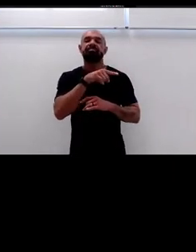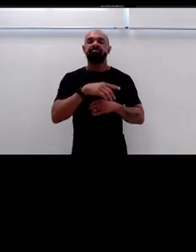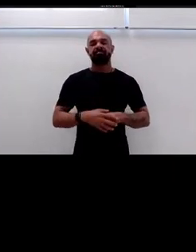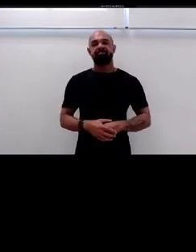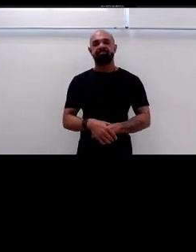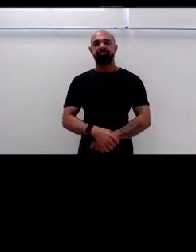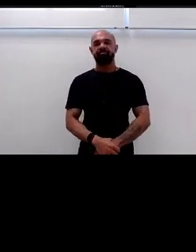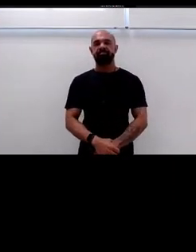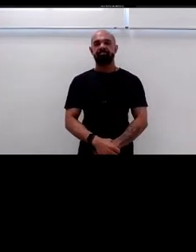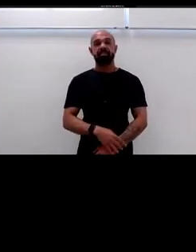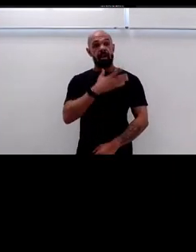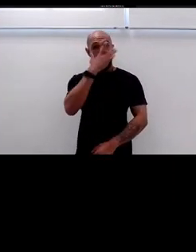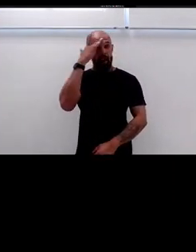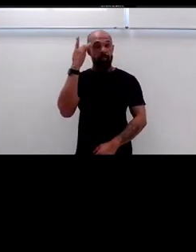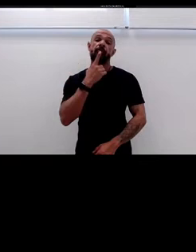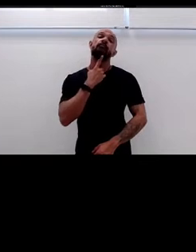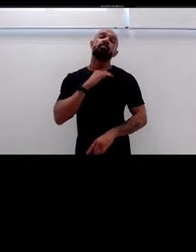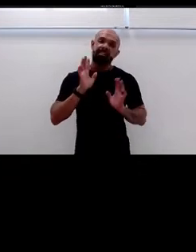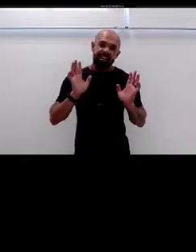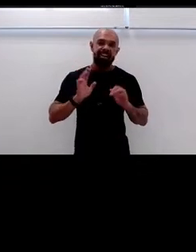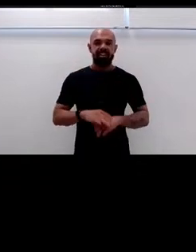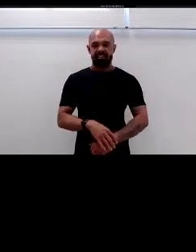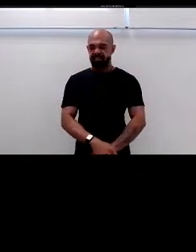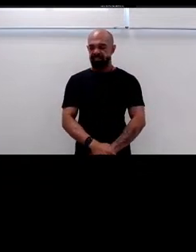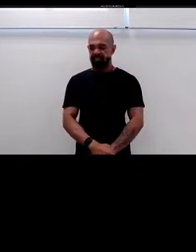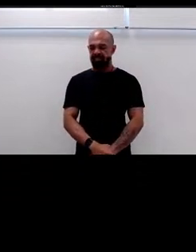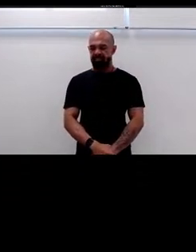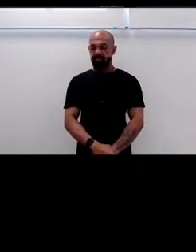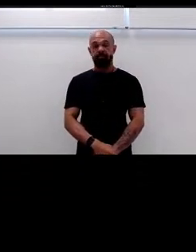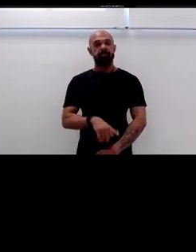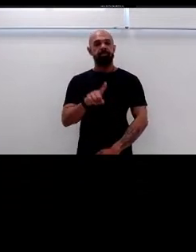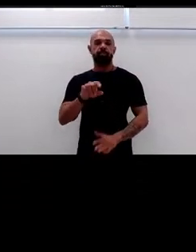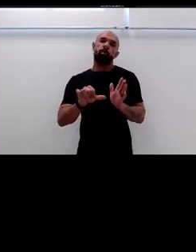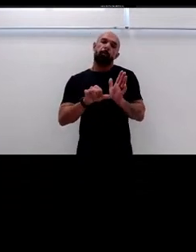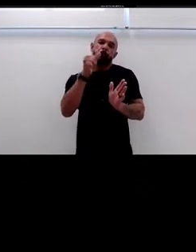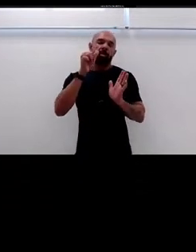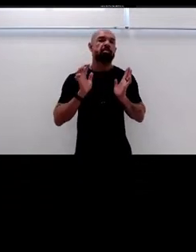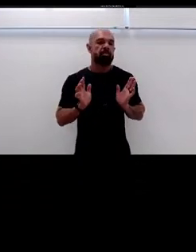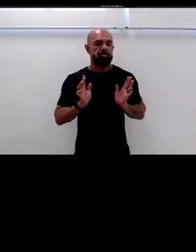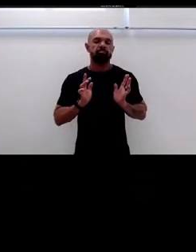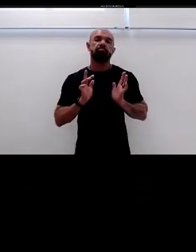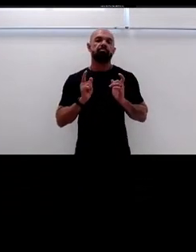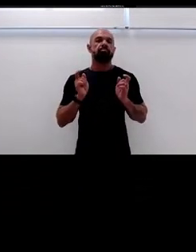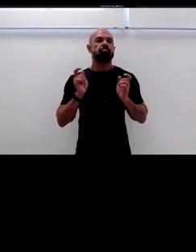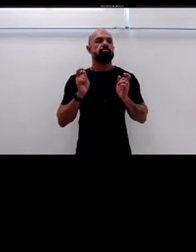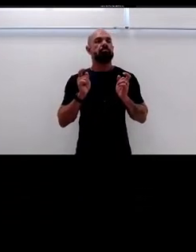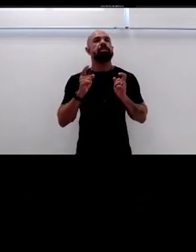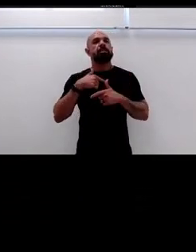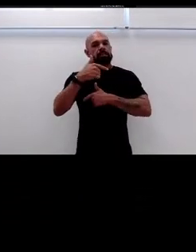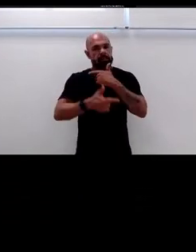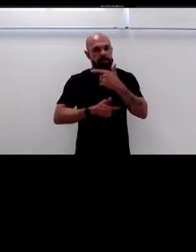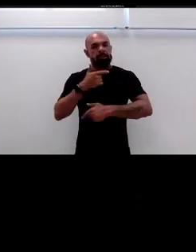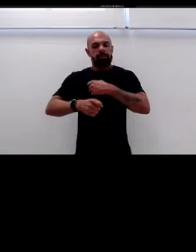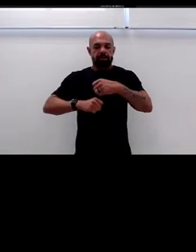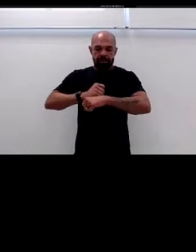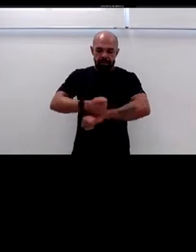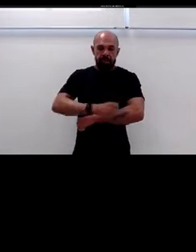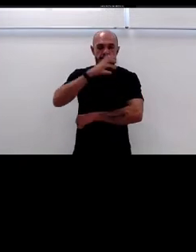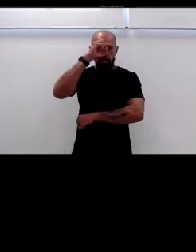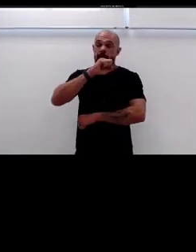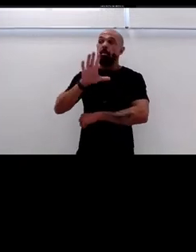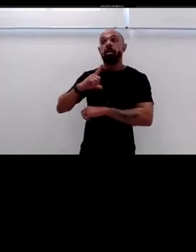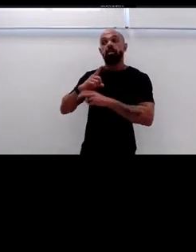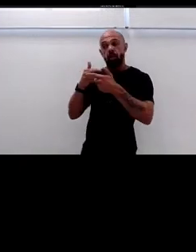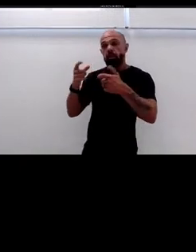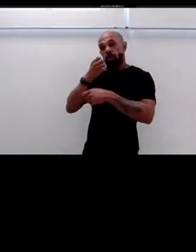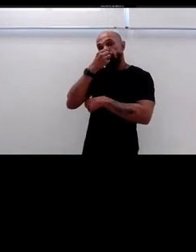E alguém com vontade. Tá bom. Esse foi o primeiro. Foi onde eu penei aprender. Mas tem coisa muito boa